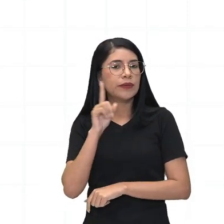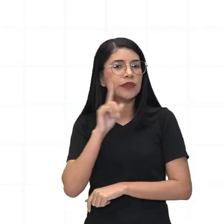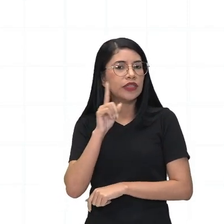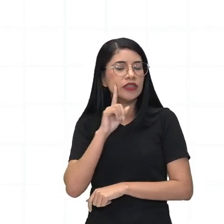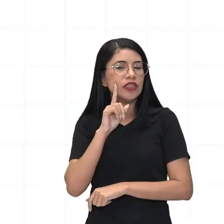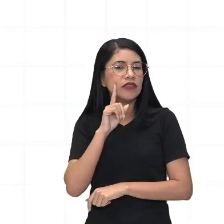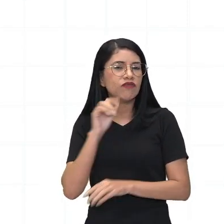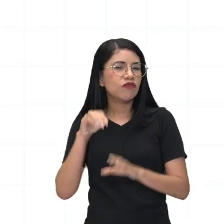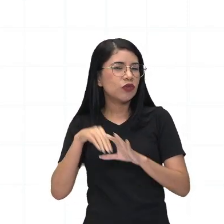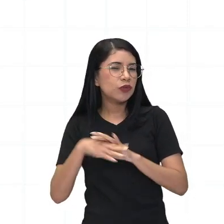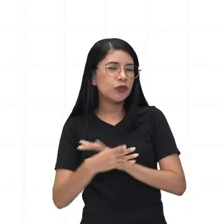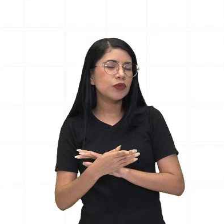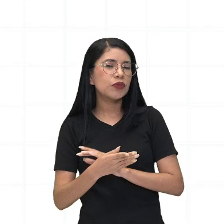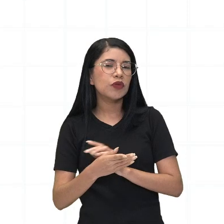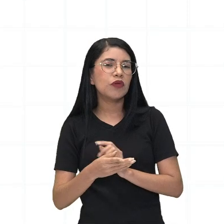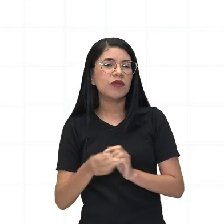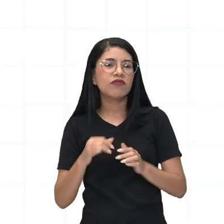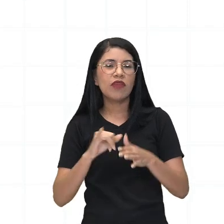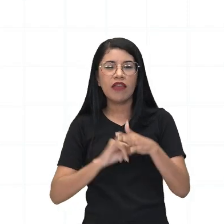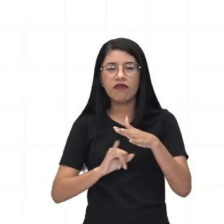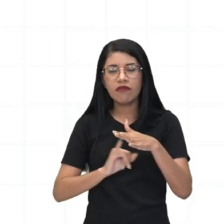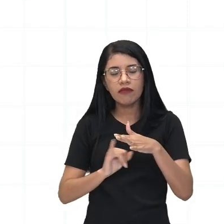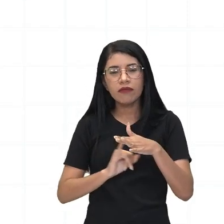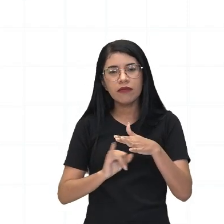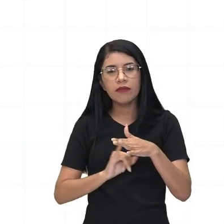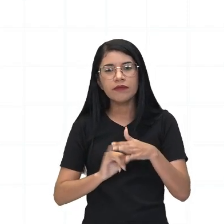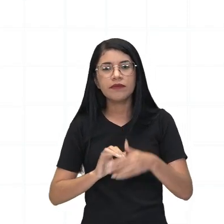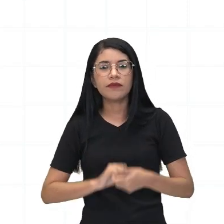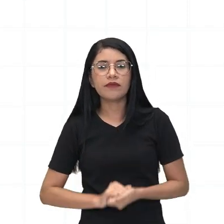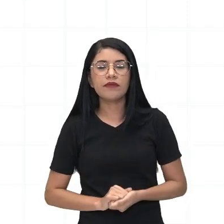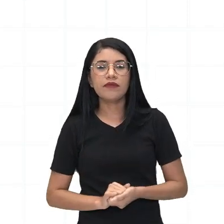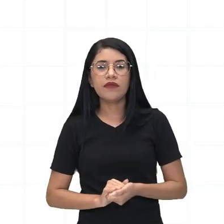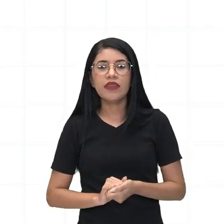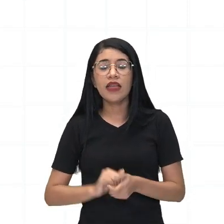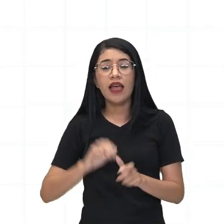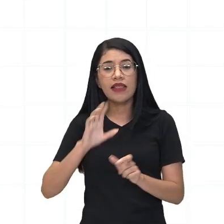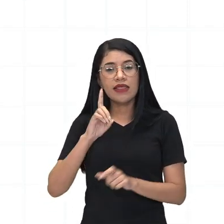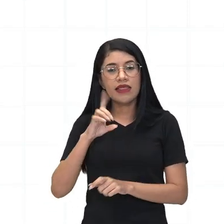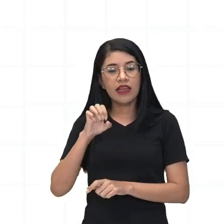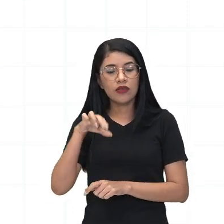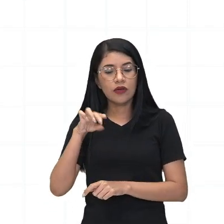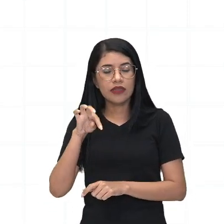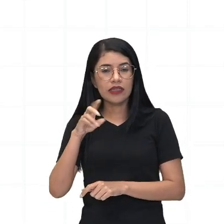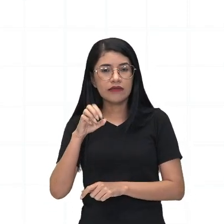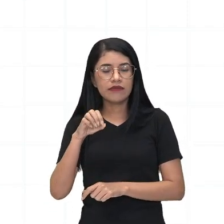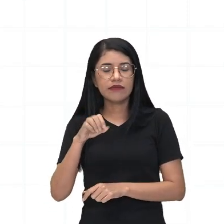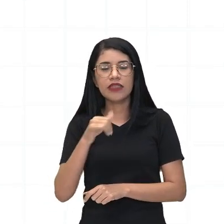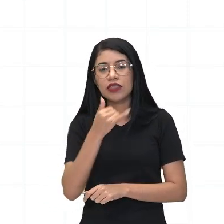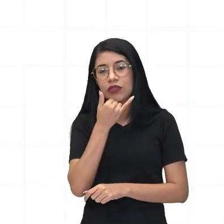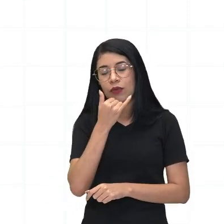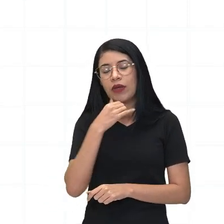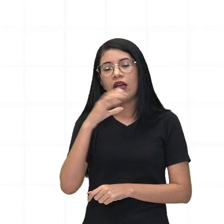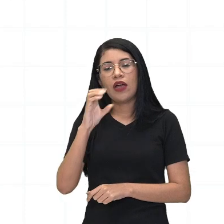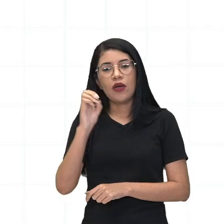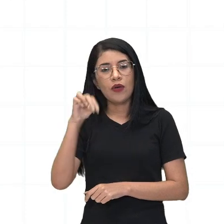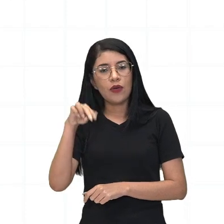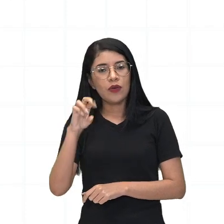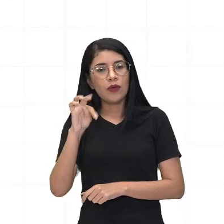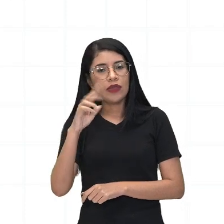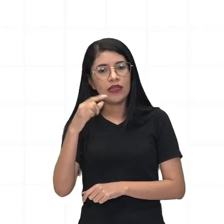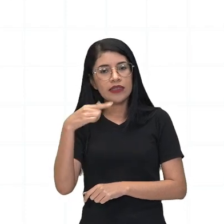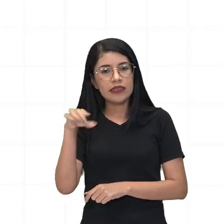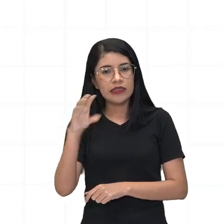dia a dia, tá? No nosso cotidiano, que é a tal da denotação, tá? Denotação não, conotação. Estou aqui falando de denotação, gente,